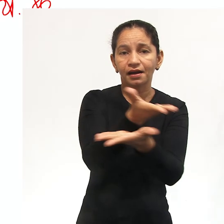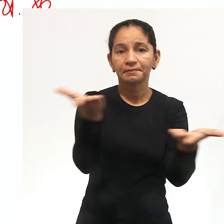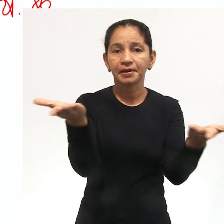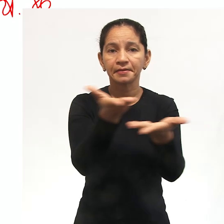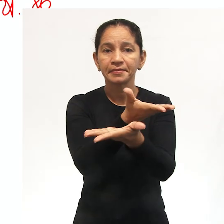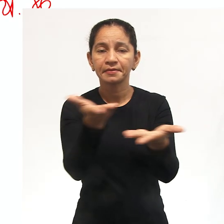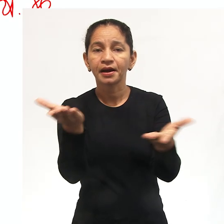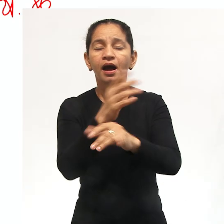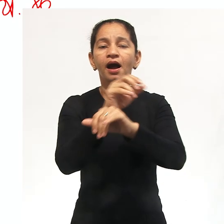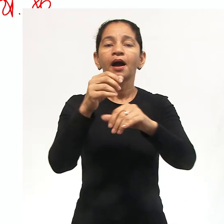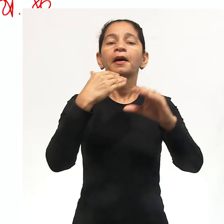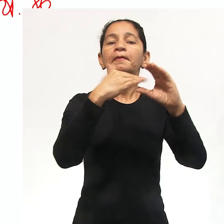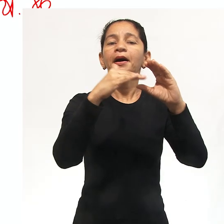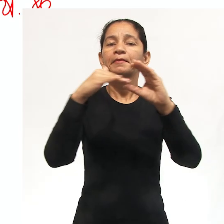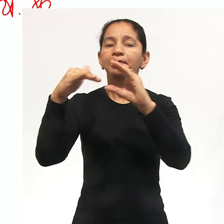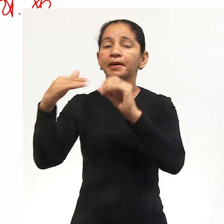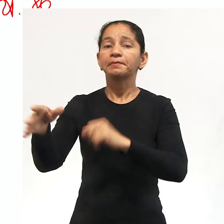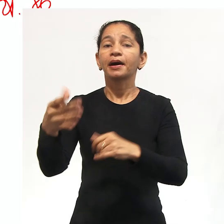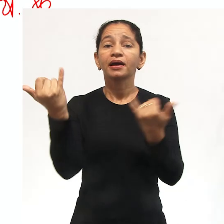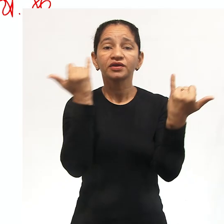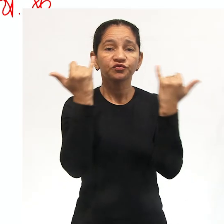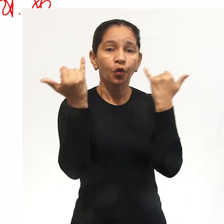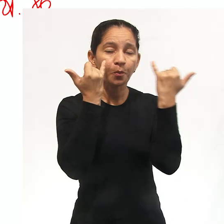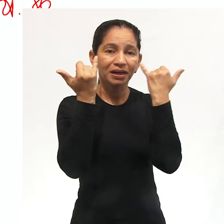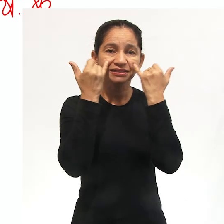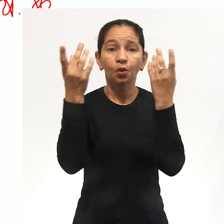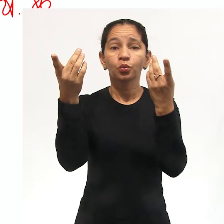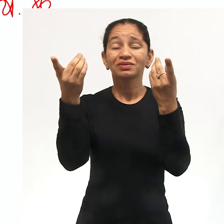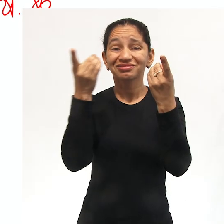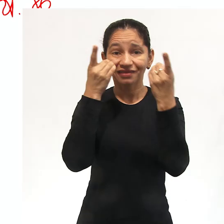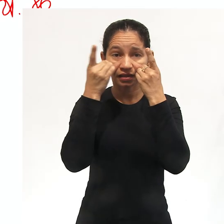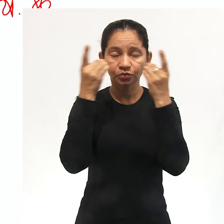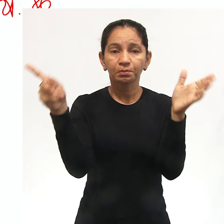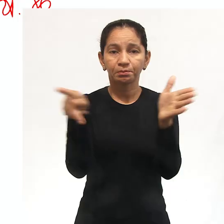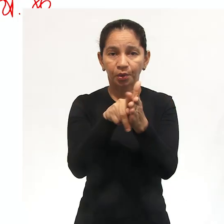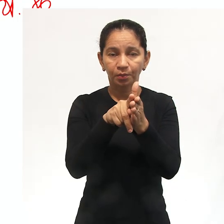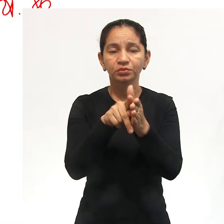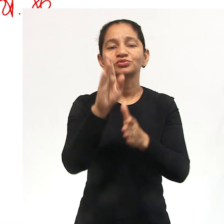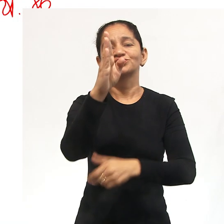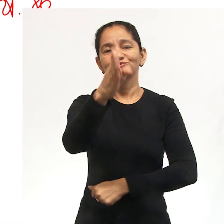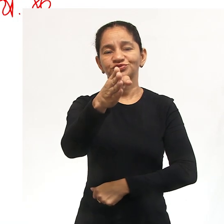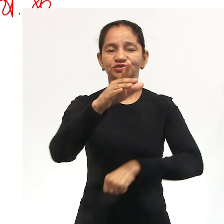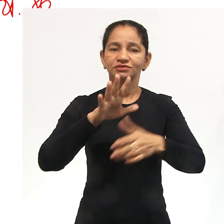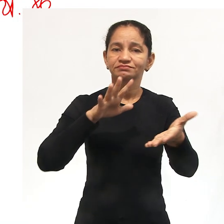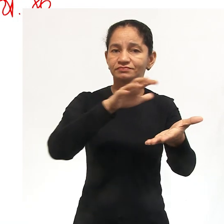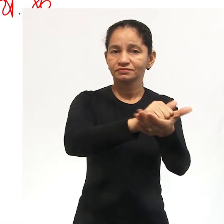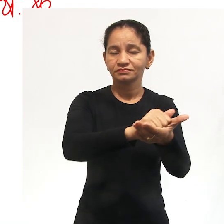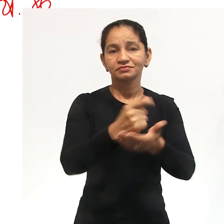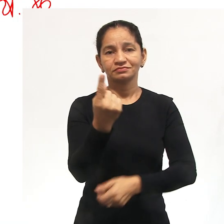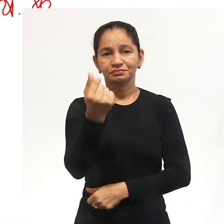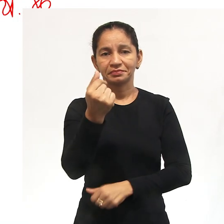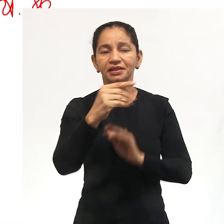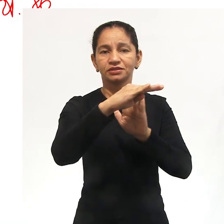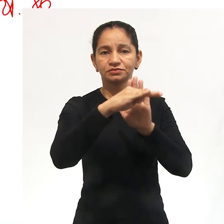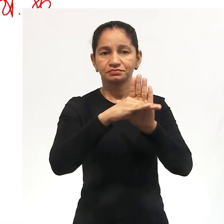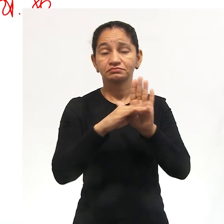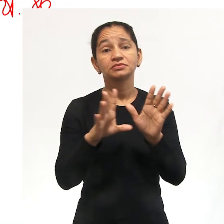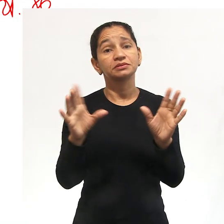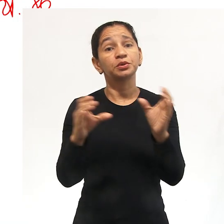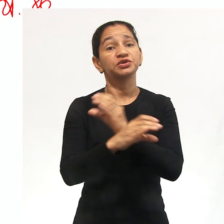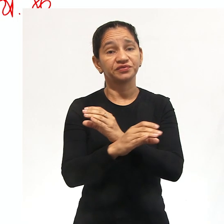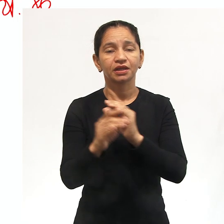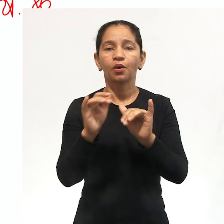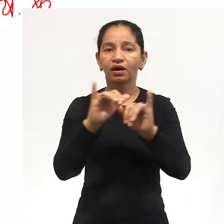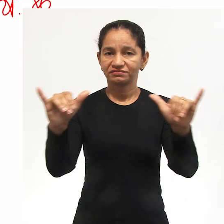esse compartilhamento, esse envio para compartilhamento das licitações dos sistemas de registro de